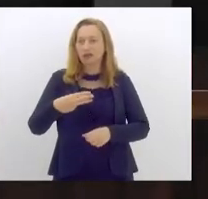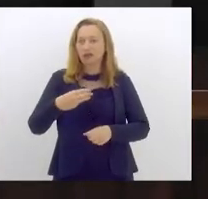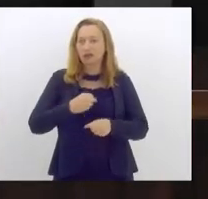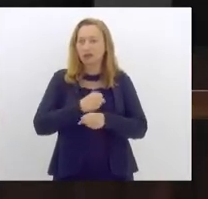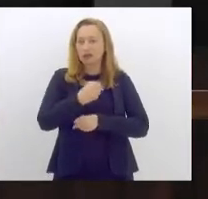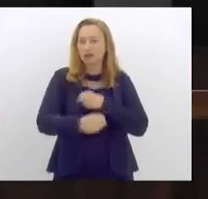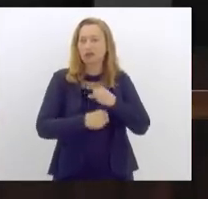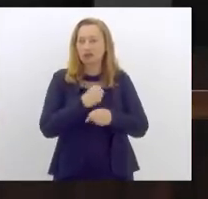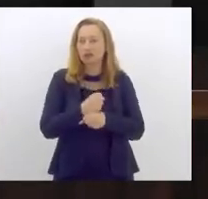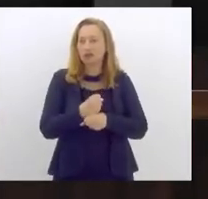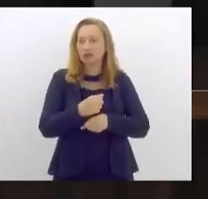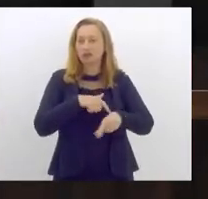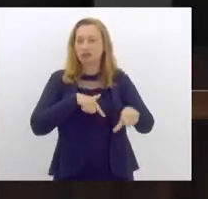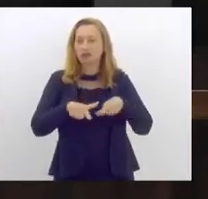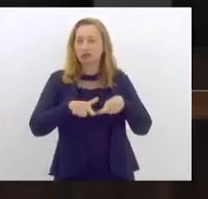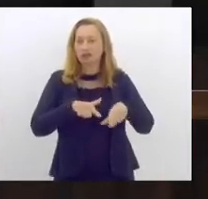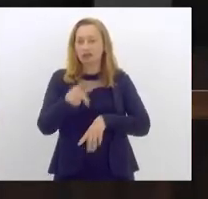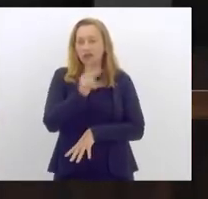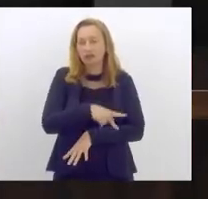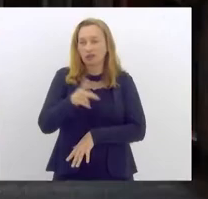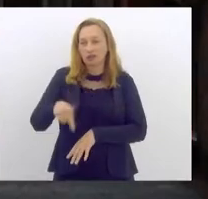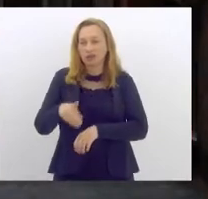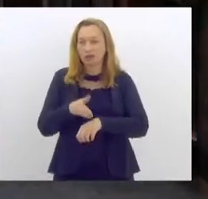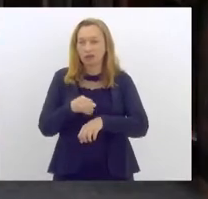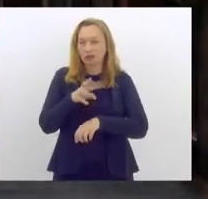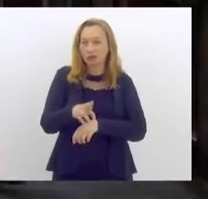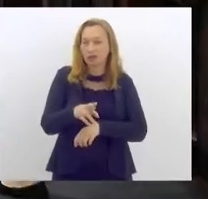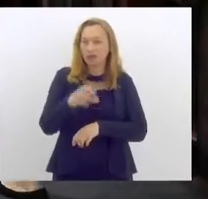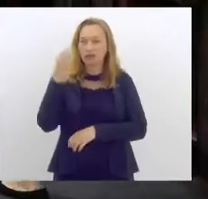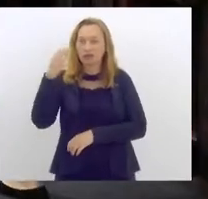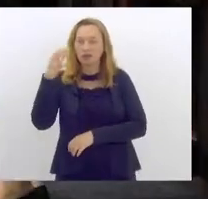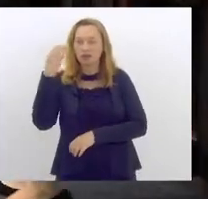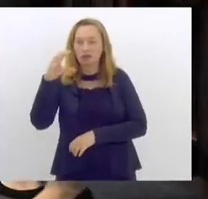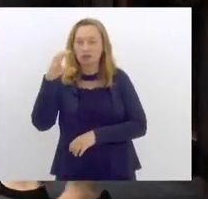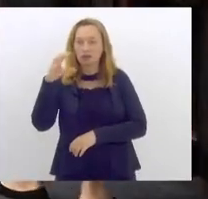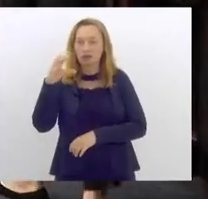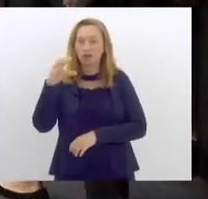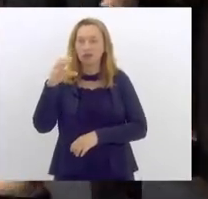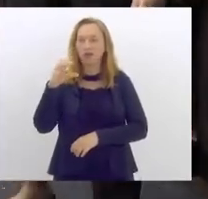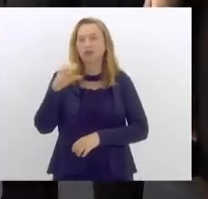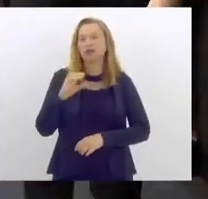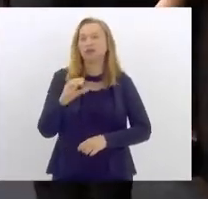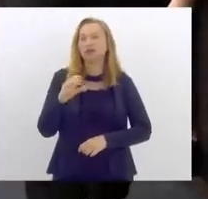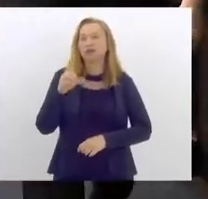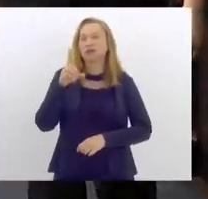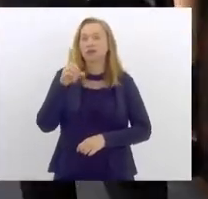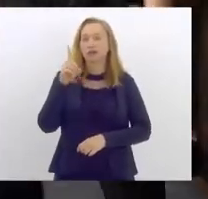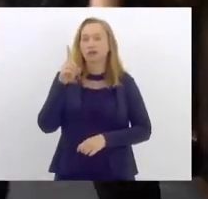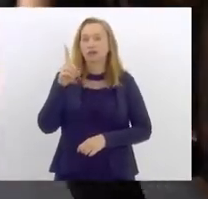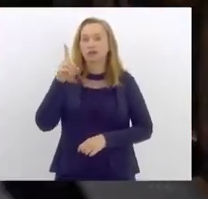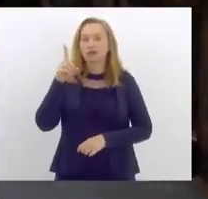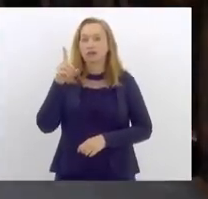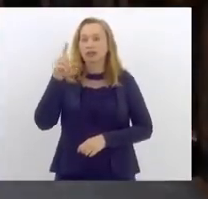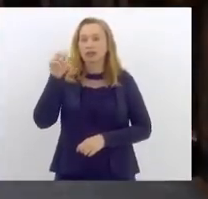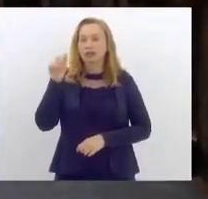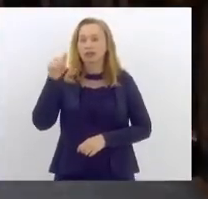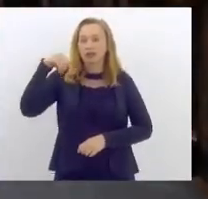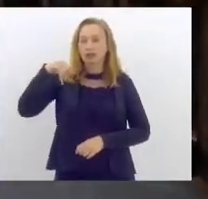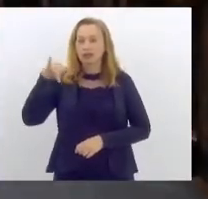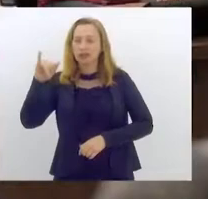a Professora Doutora em ciências da literatura e roteirista Dani Balbi